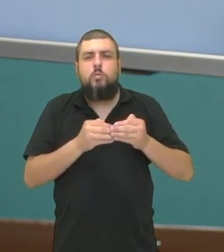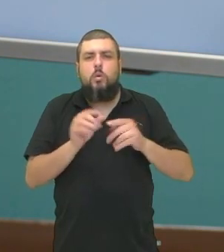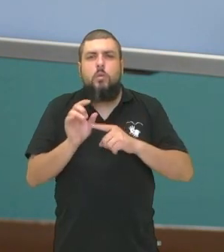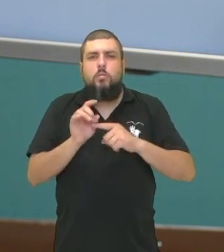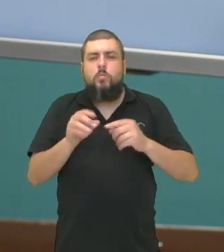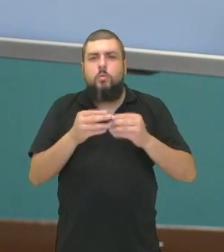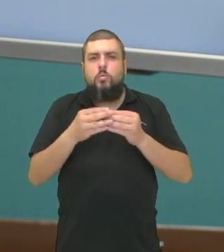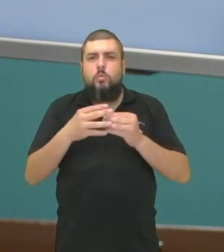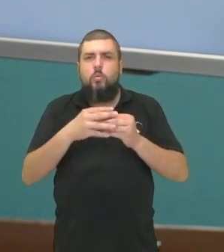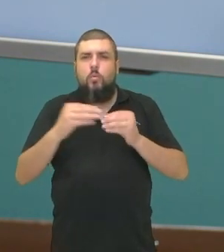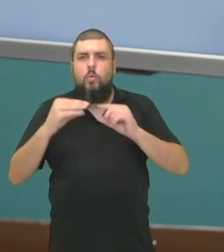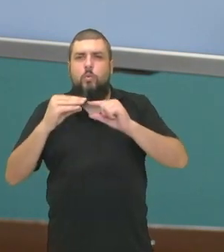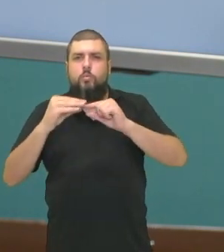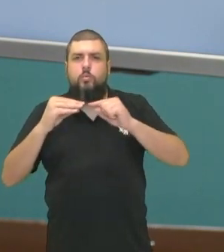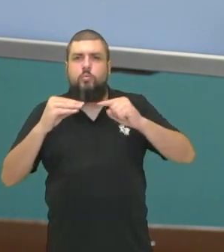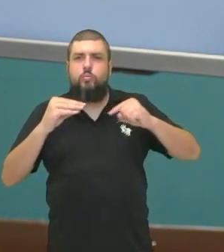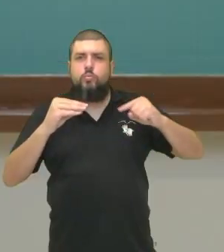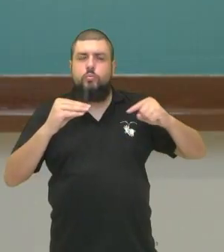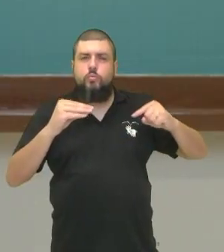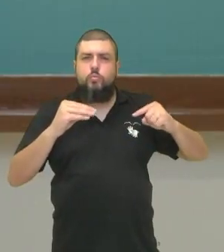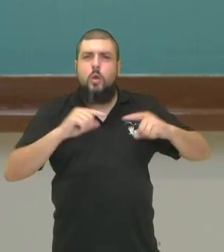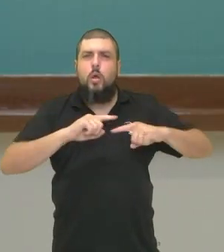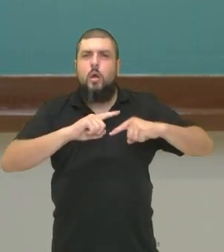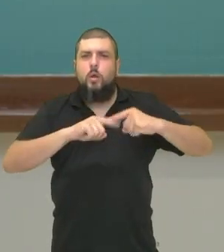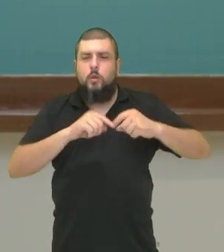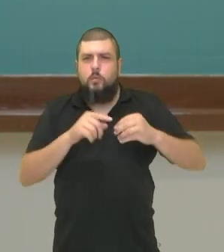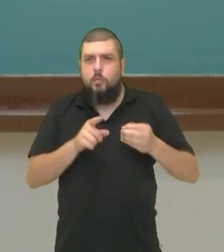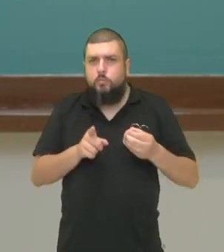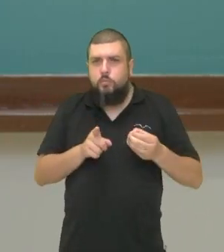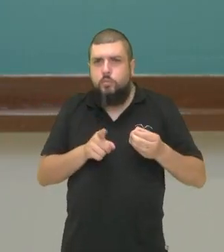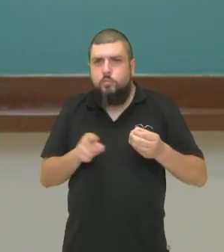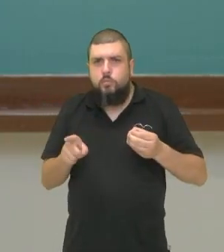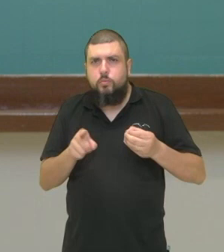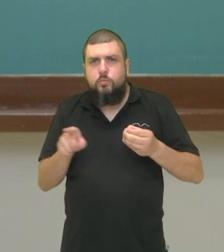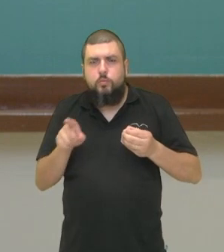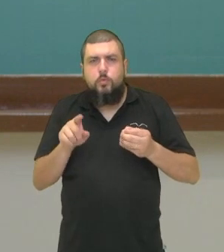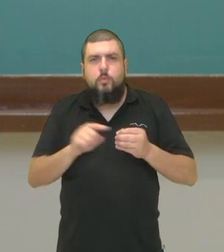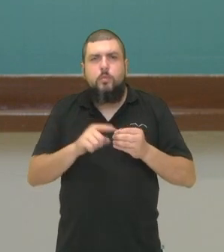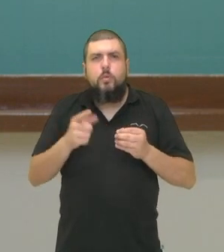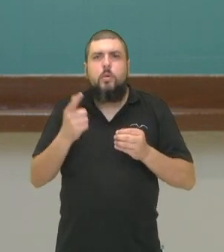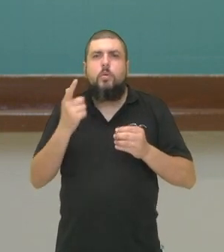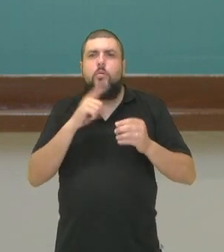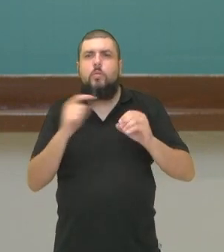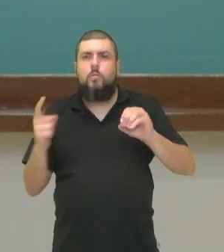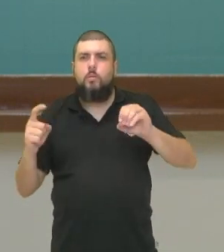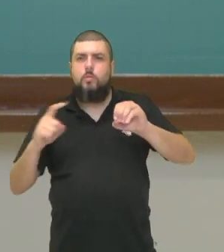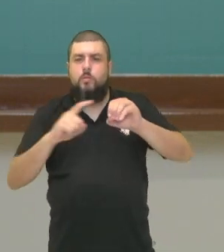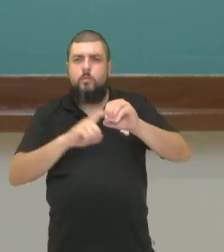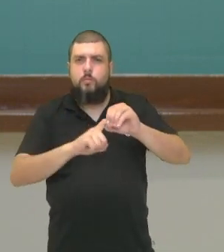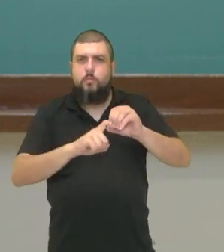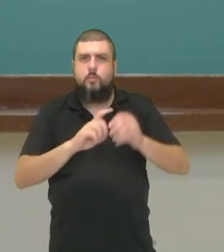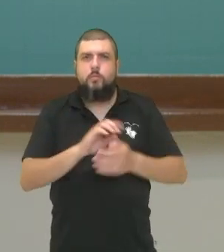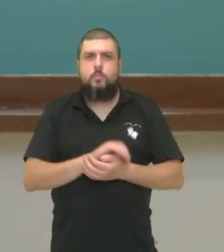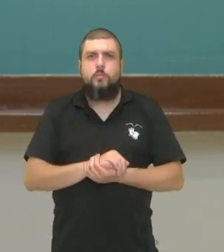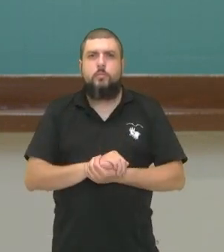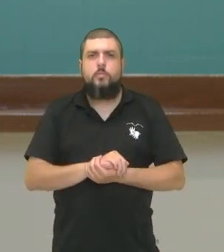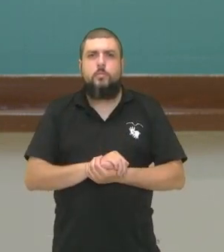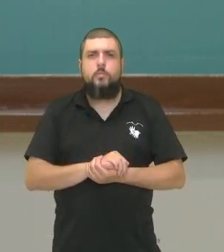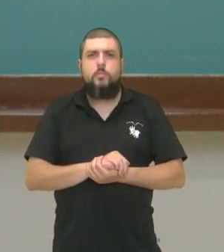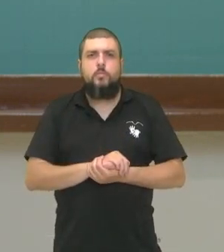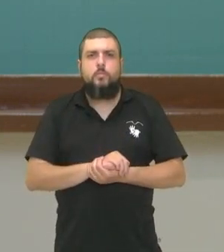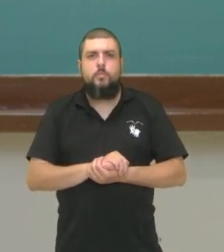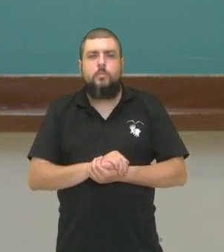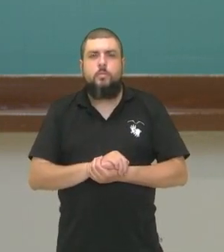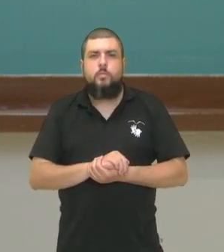alonga a cauda para que ele possa nadar e chegar até o gameta feminino. O